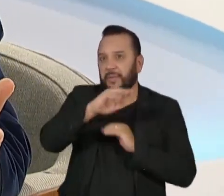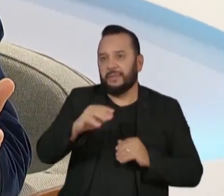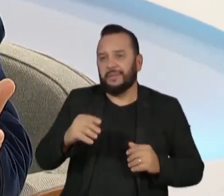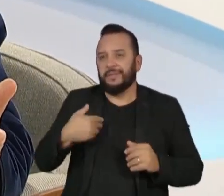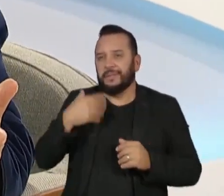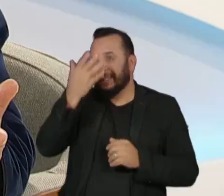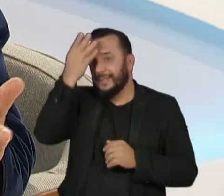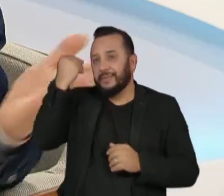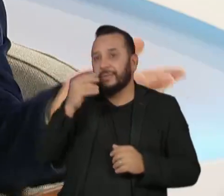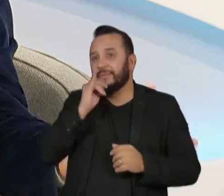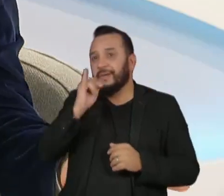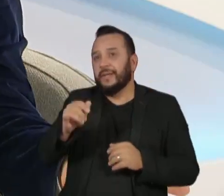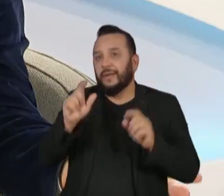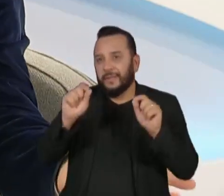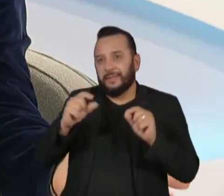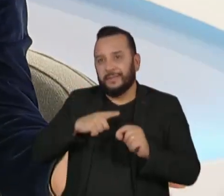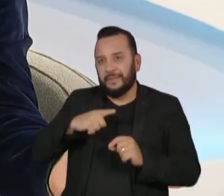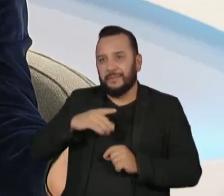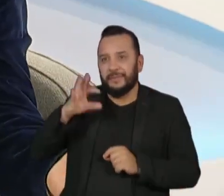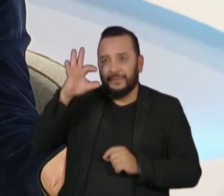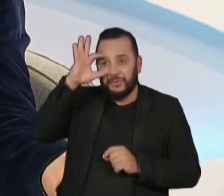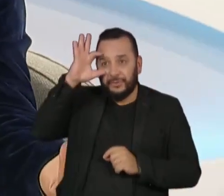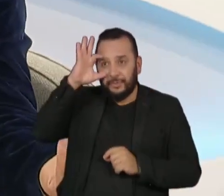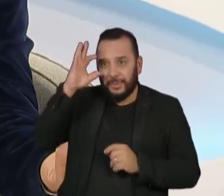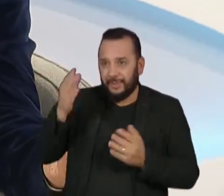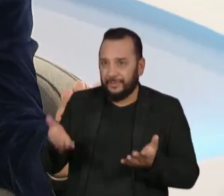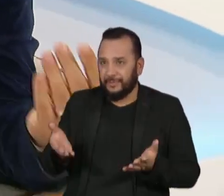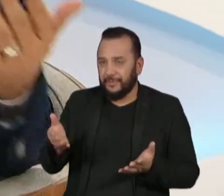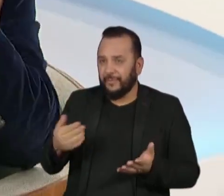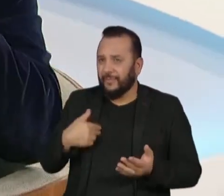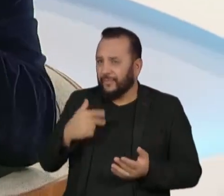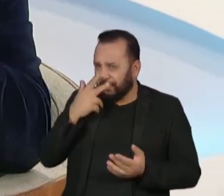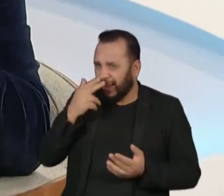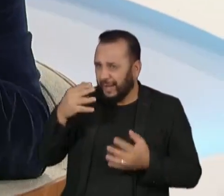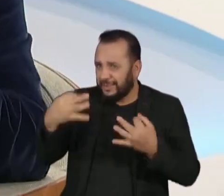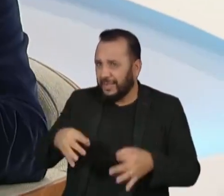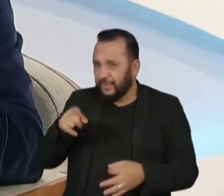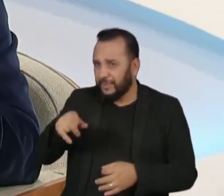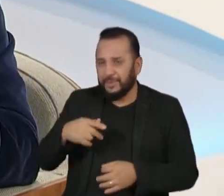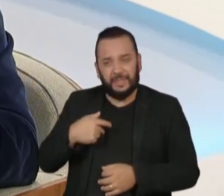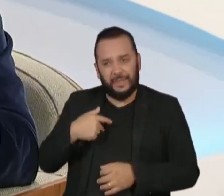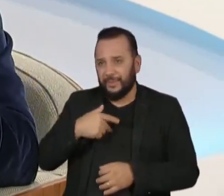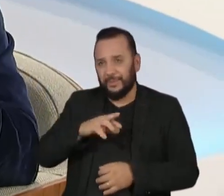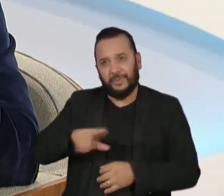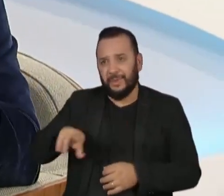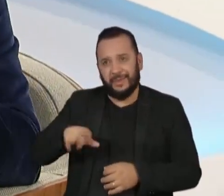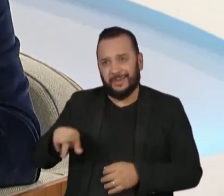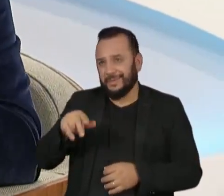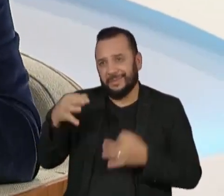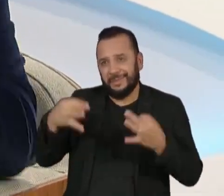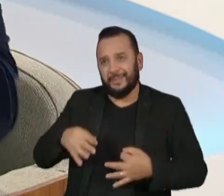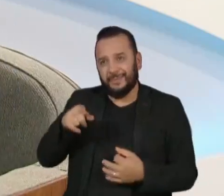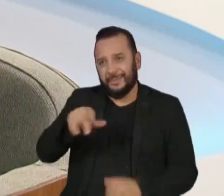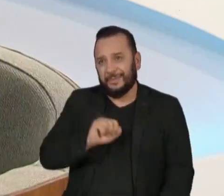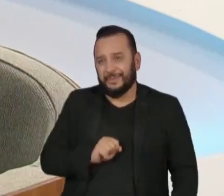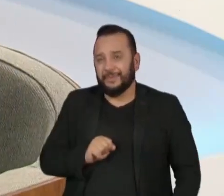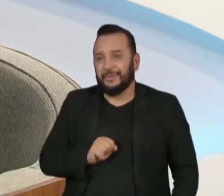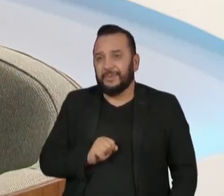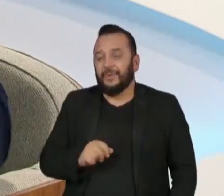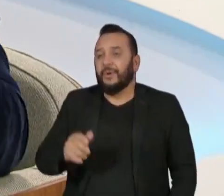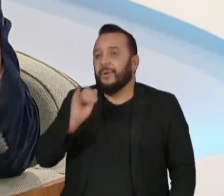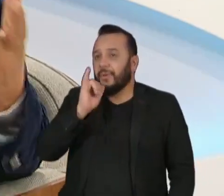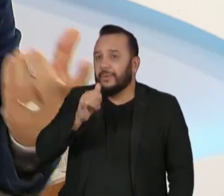meio. Você acha correto isso? Eu não acho. Então, essa visão enviesada de querer